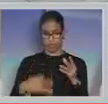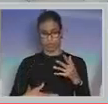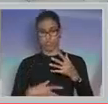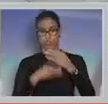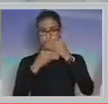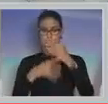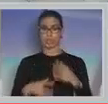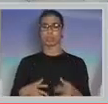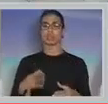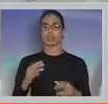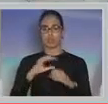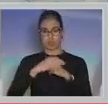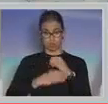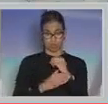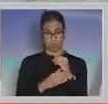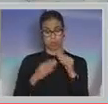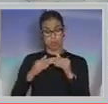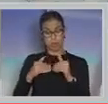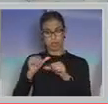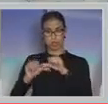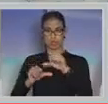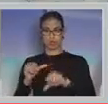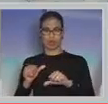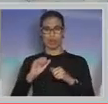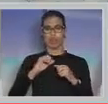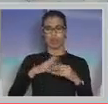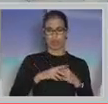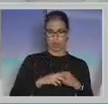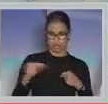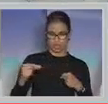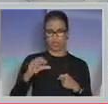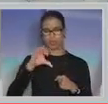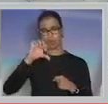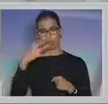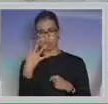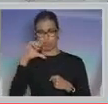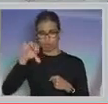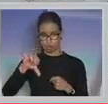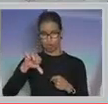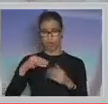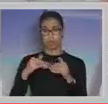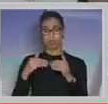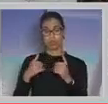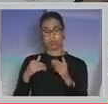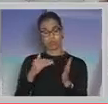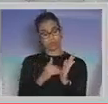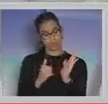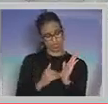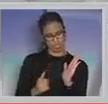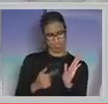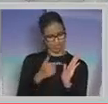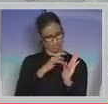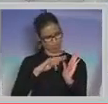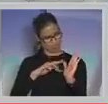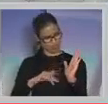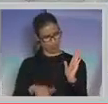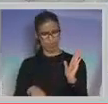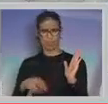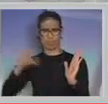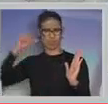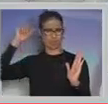de emenda à constituição alterando o Artigo 49 para que nós tirássemos esse entulho esse